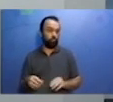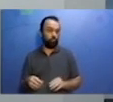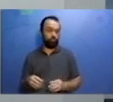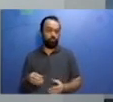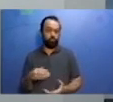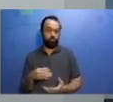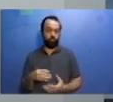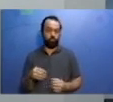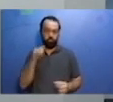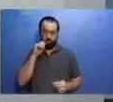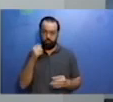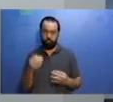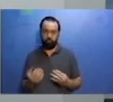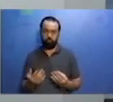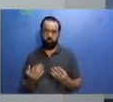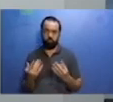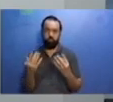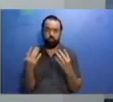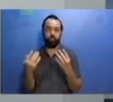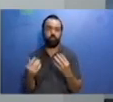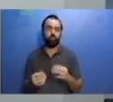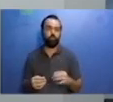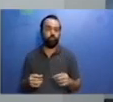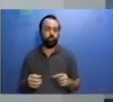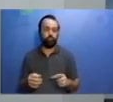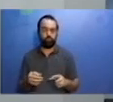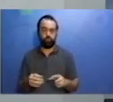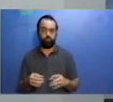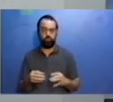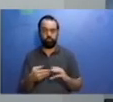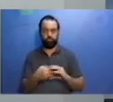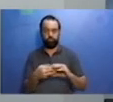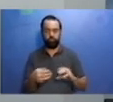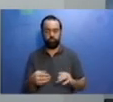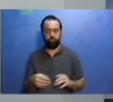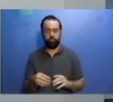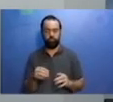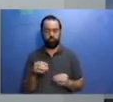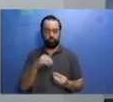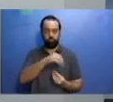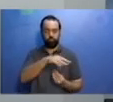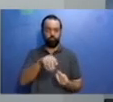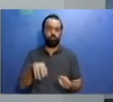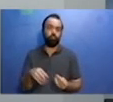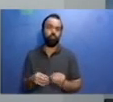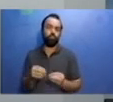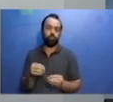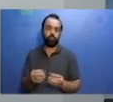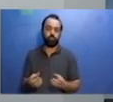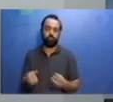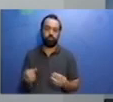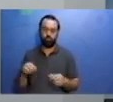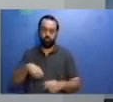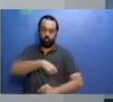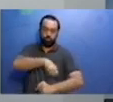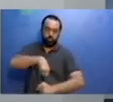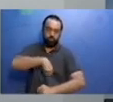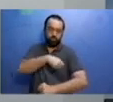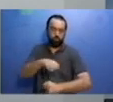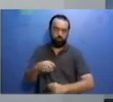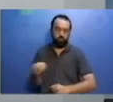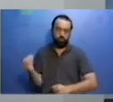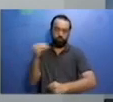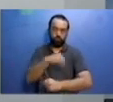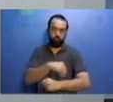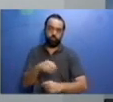poder fazer pão nada mais é que uma grande quantidade dessas leveduras. Qual que é a função? Nós misturamos esse fermento